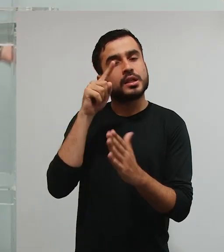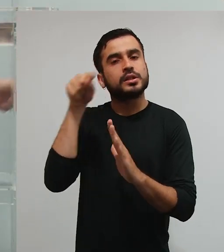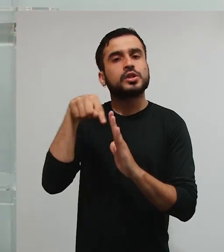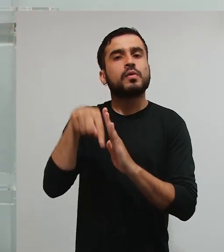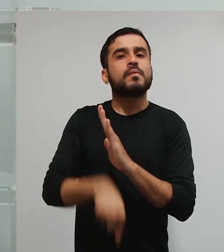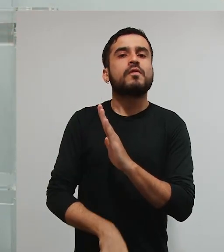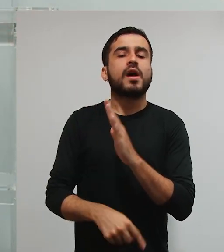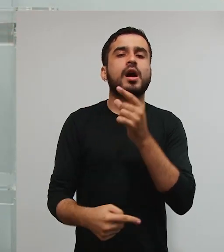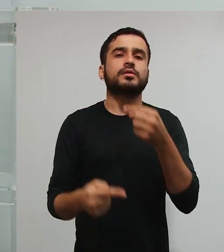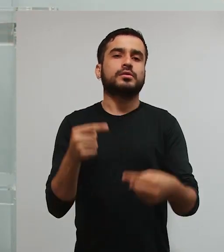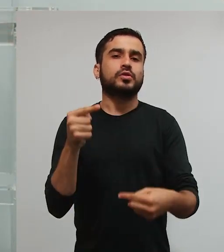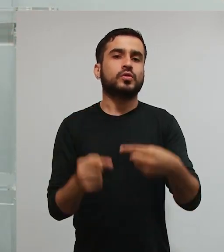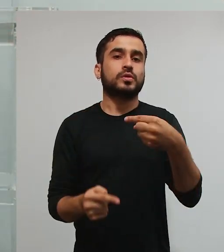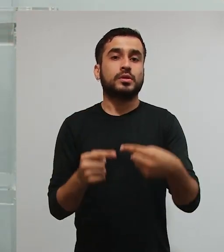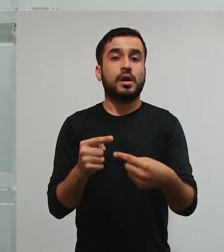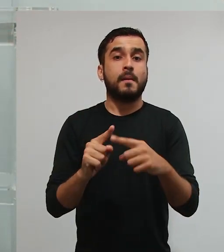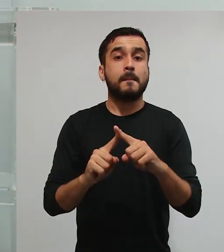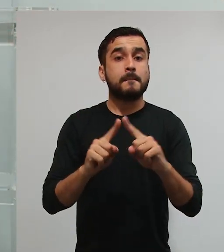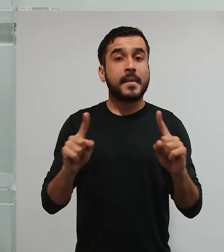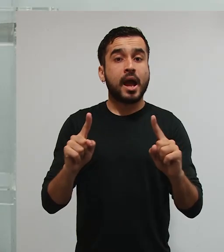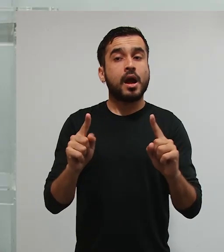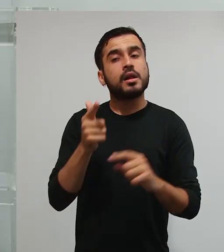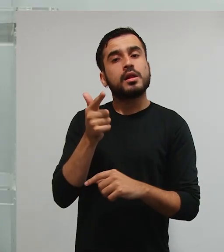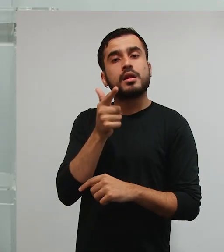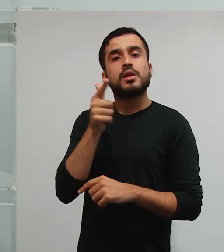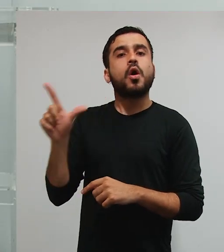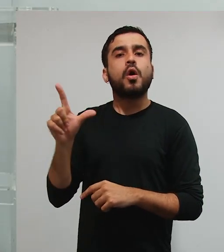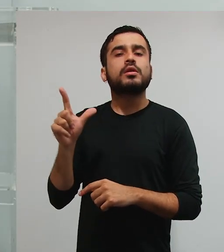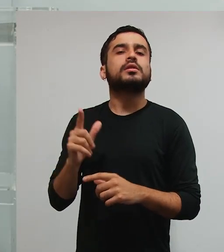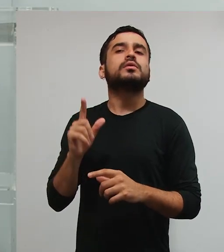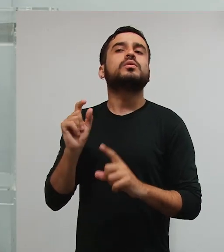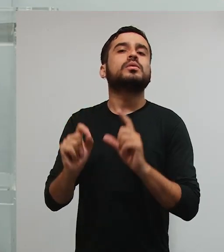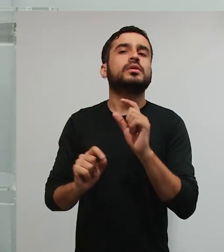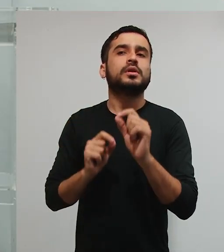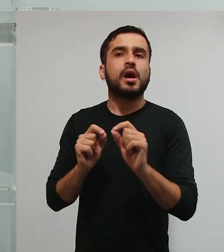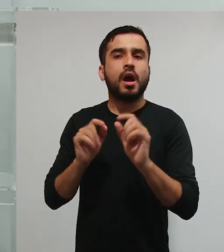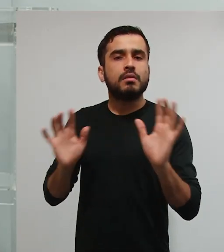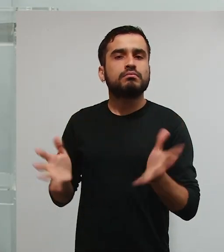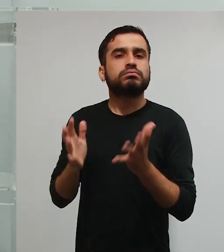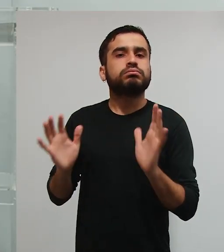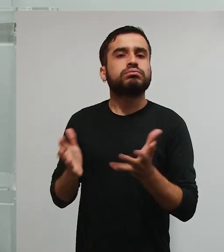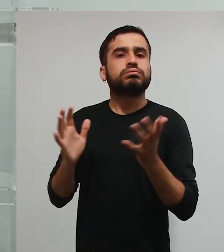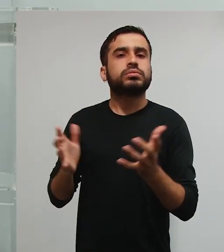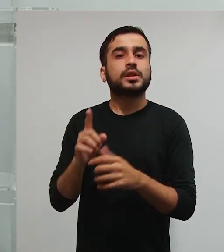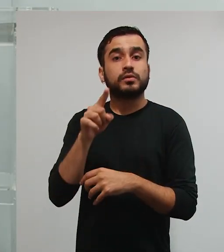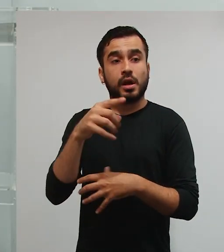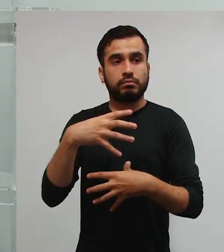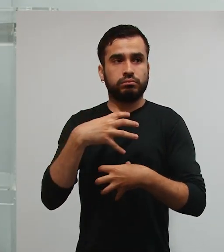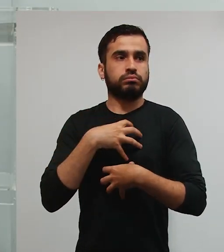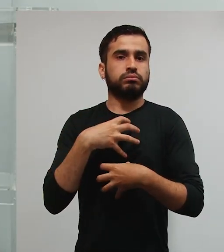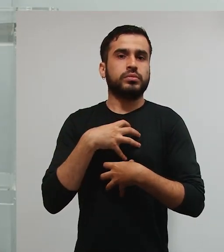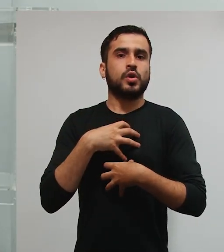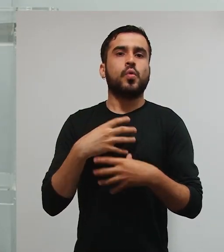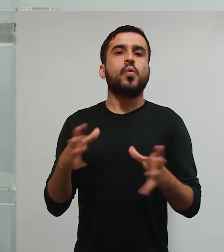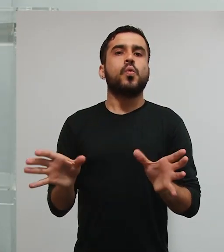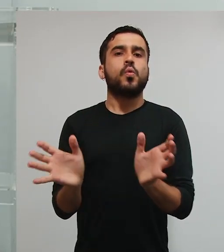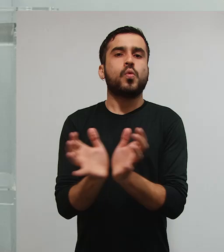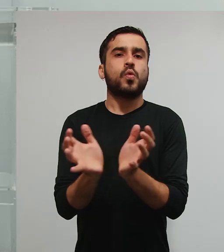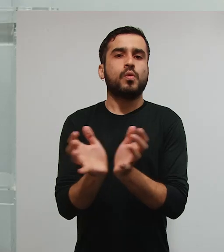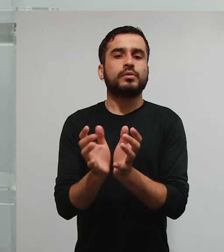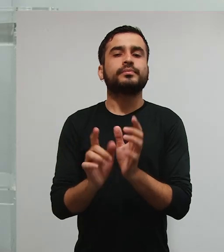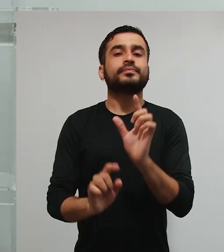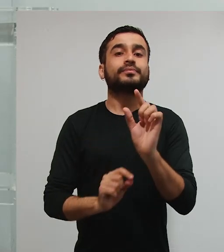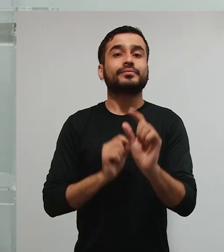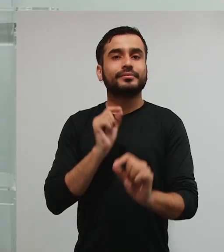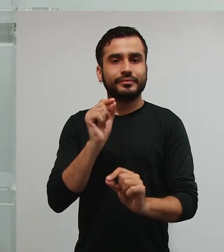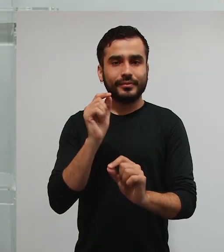formação, em outra realidade, você vai provocar a discussão para isso, ou seja, você vai sensibilizar esse coletivo para